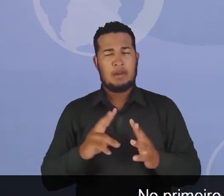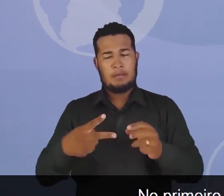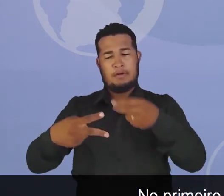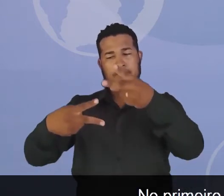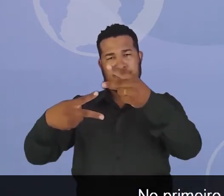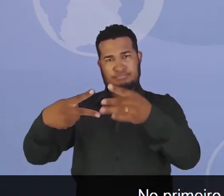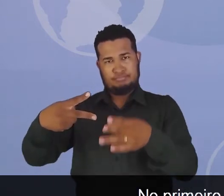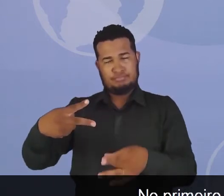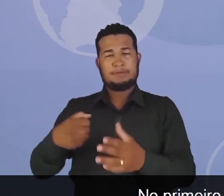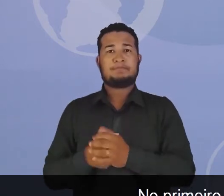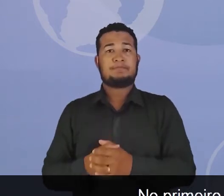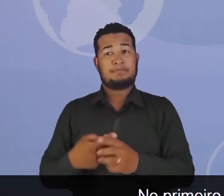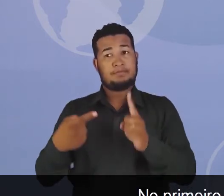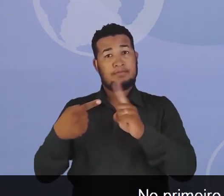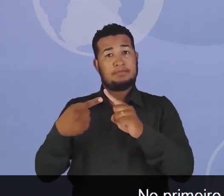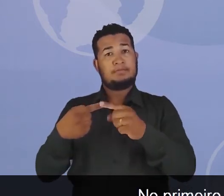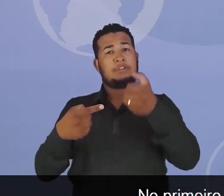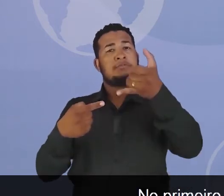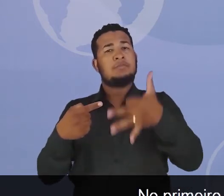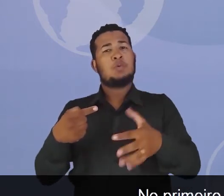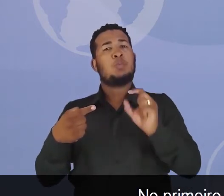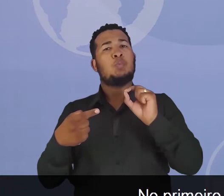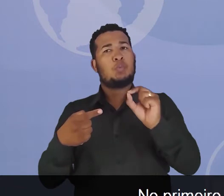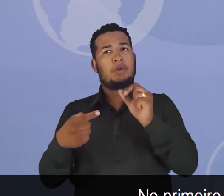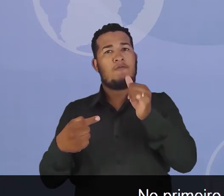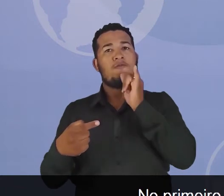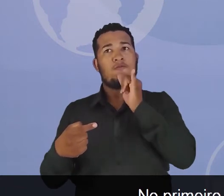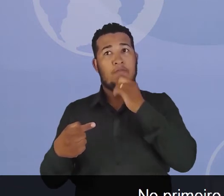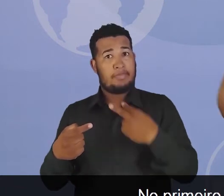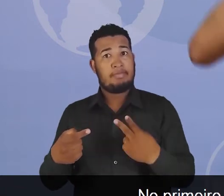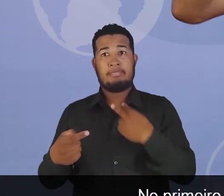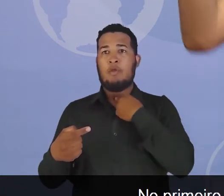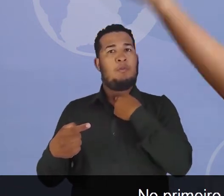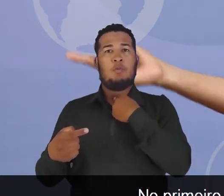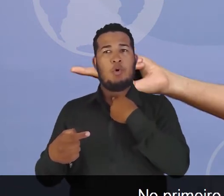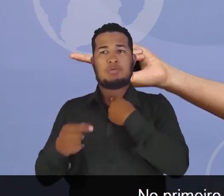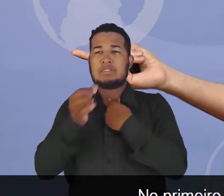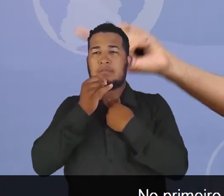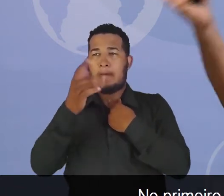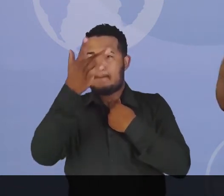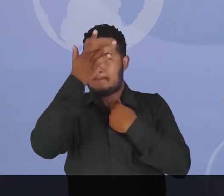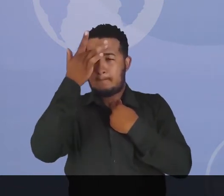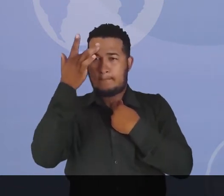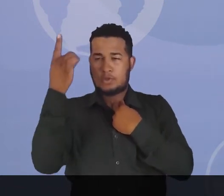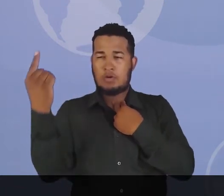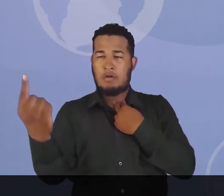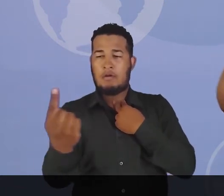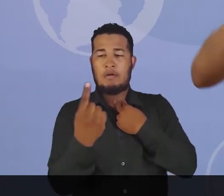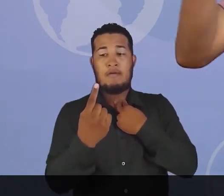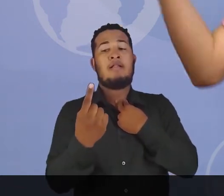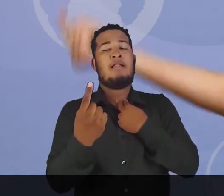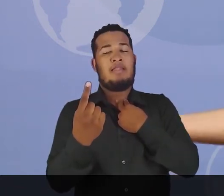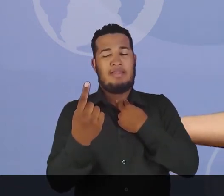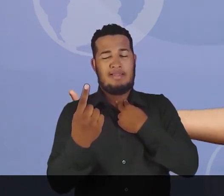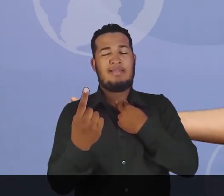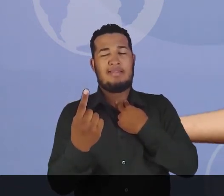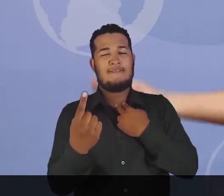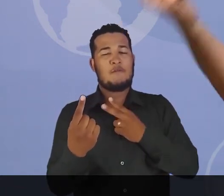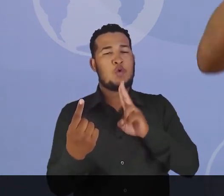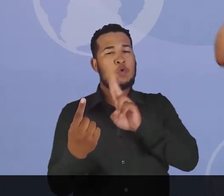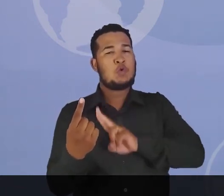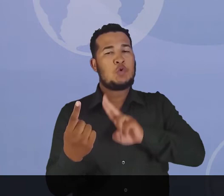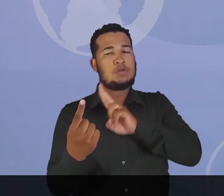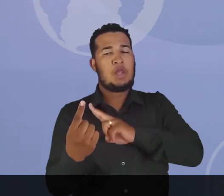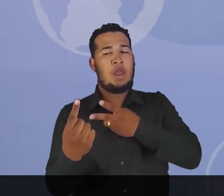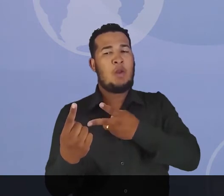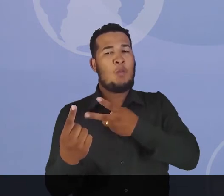primeiro caso, o que Kant afirma é que eu não posso utilizar uma pessoa como se ela fosse uma coisa